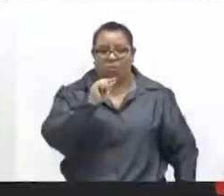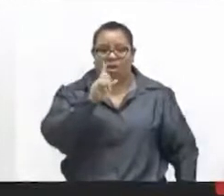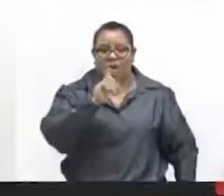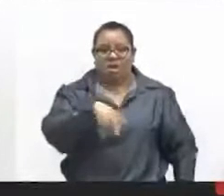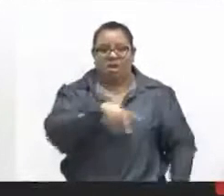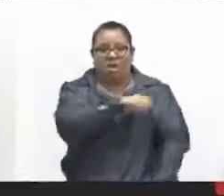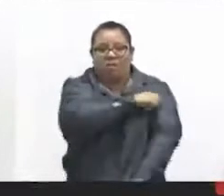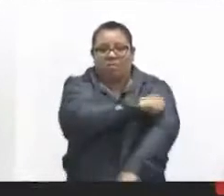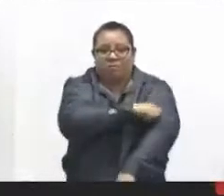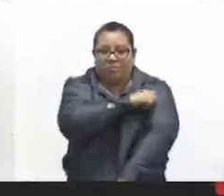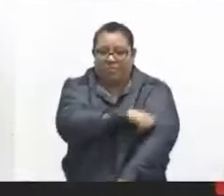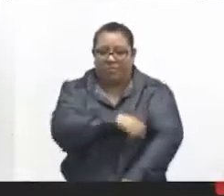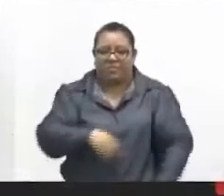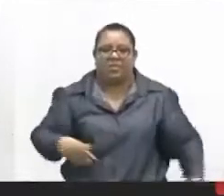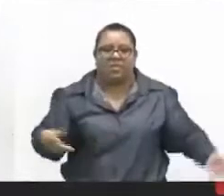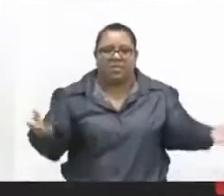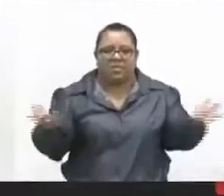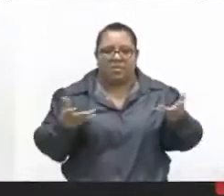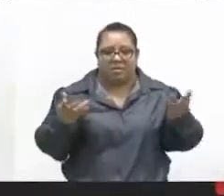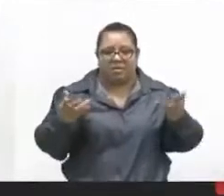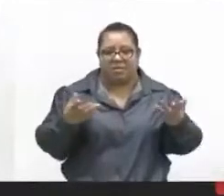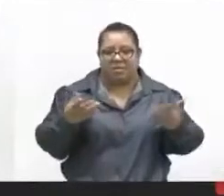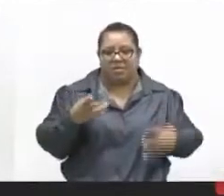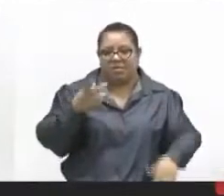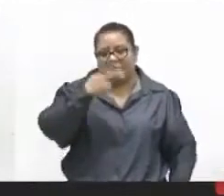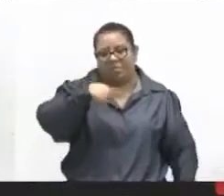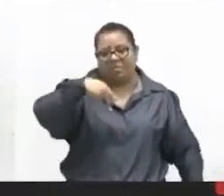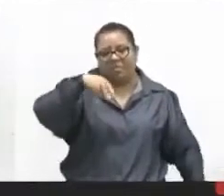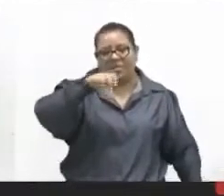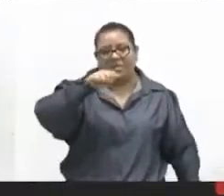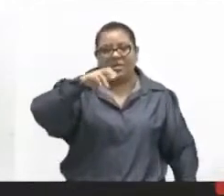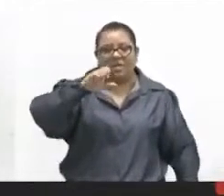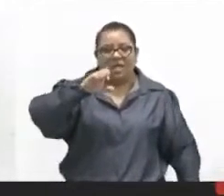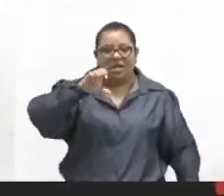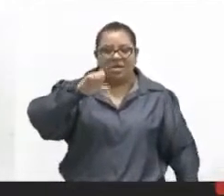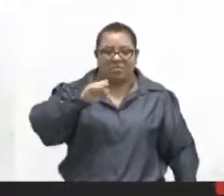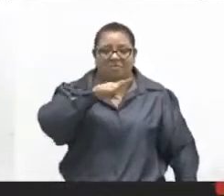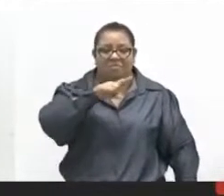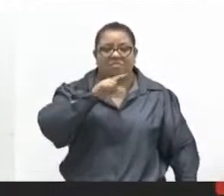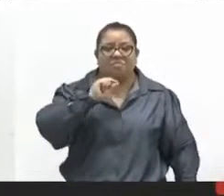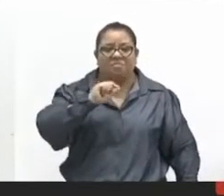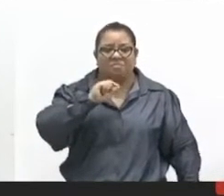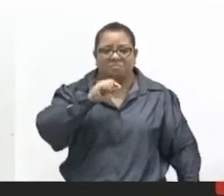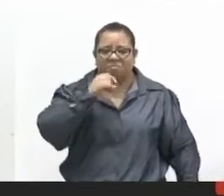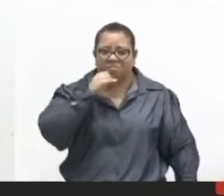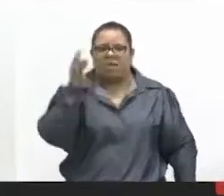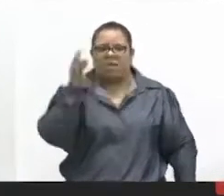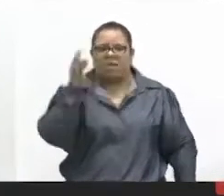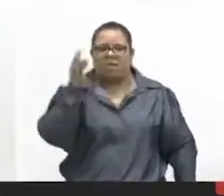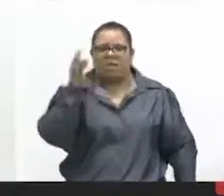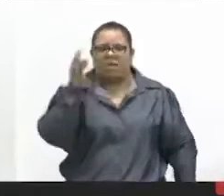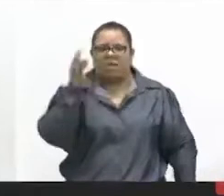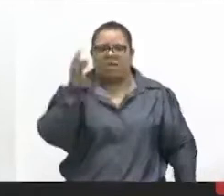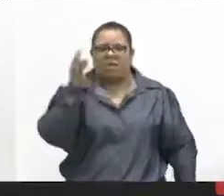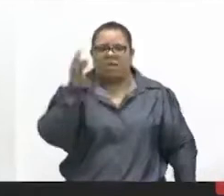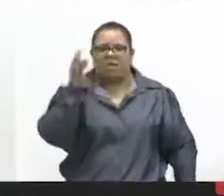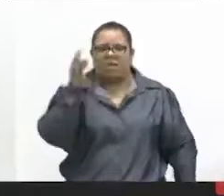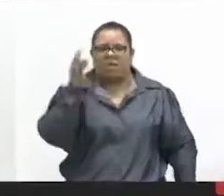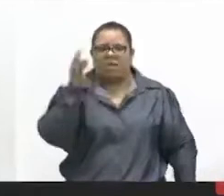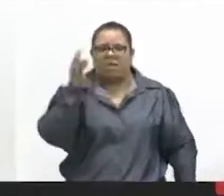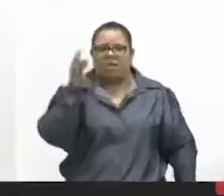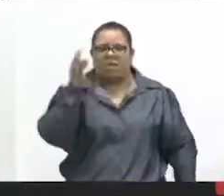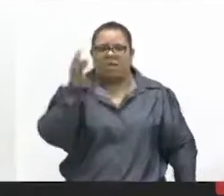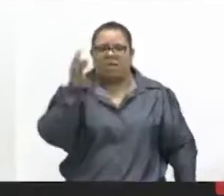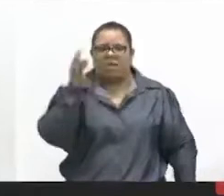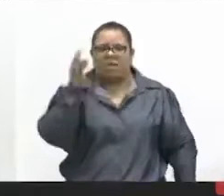estudantil. Então, o PNAES, né, a gente está parametrizado com o PNAES, que ele atende instituições federais, seja o